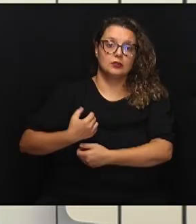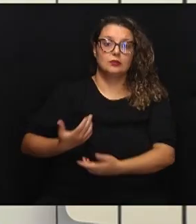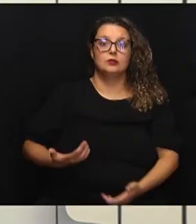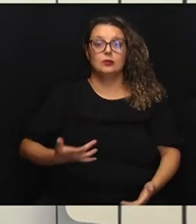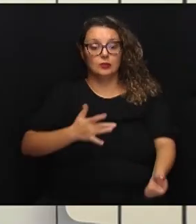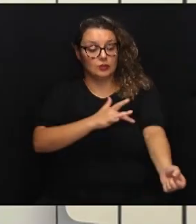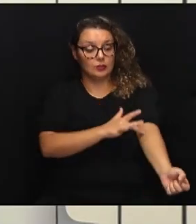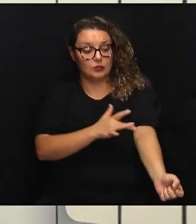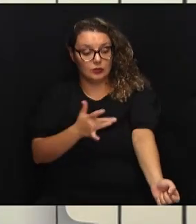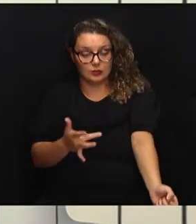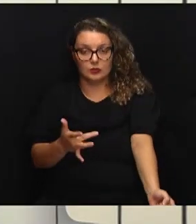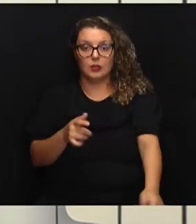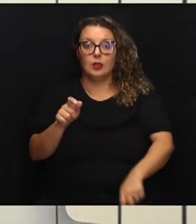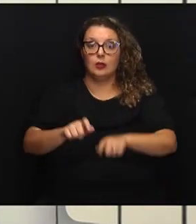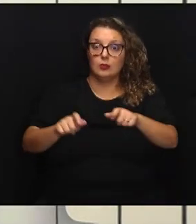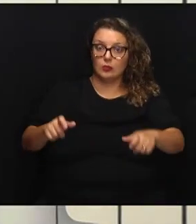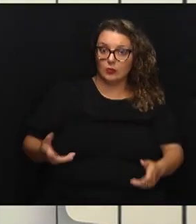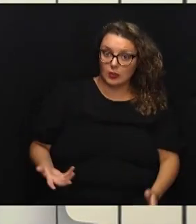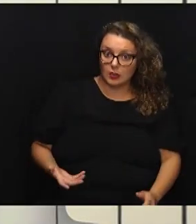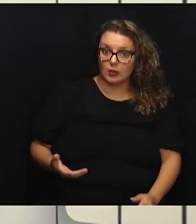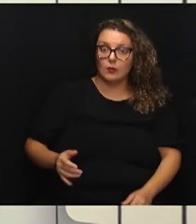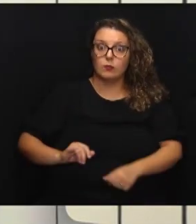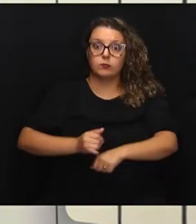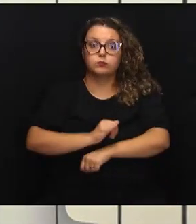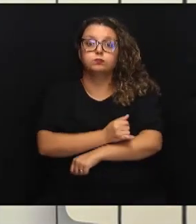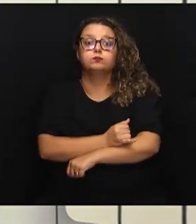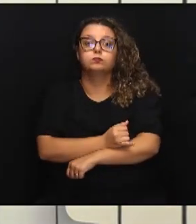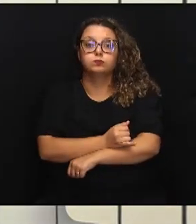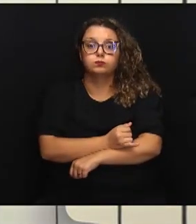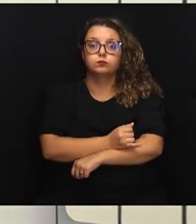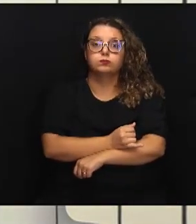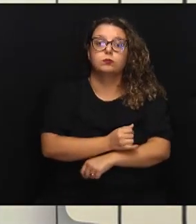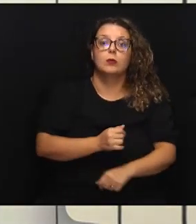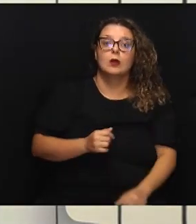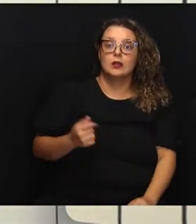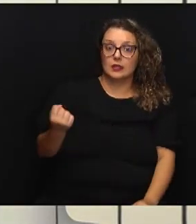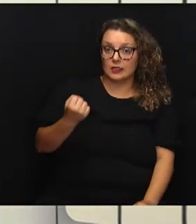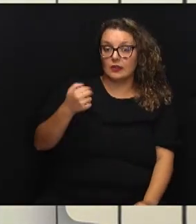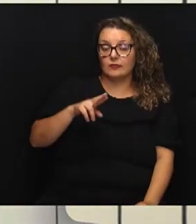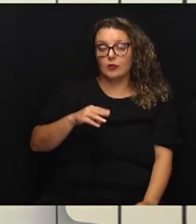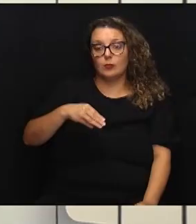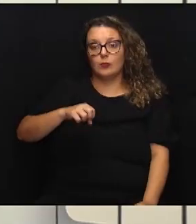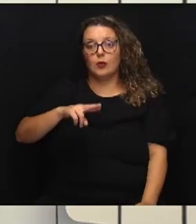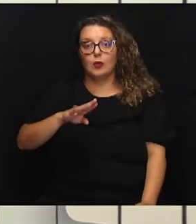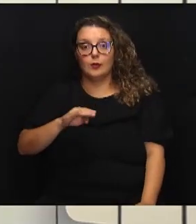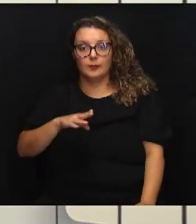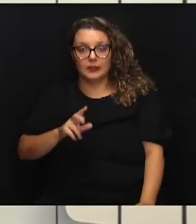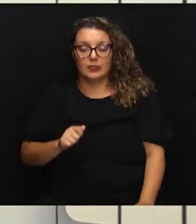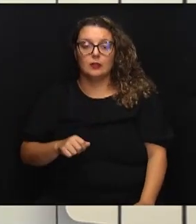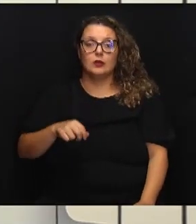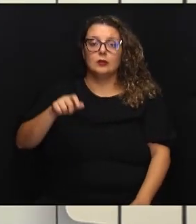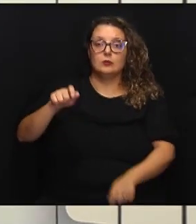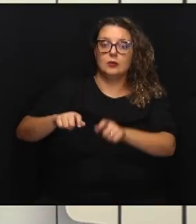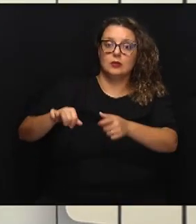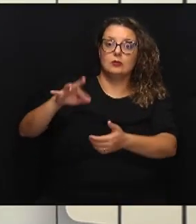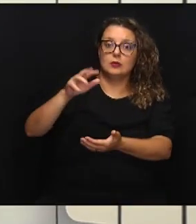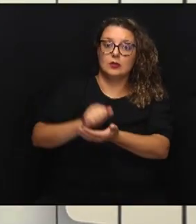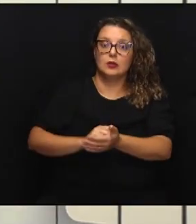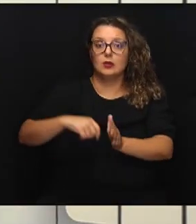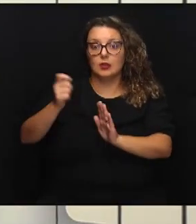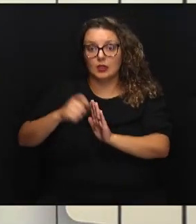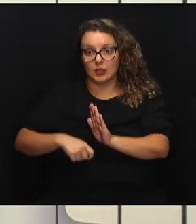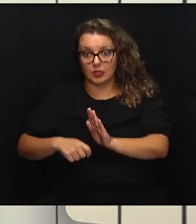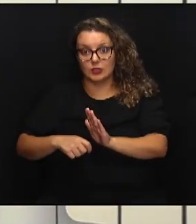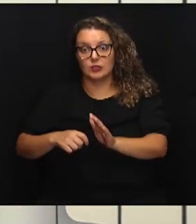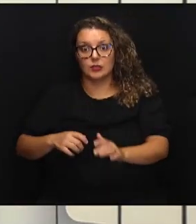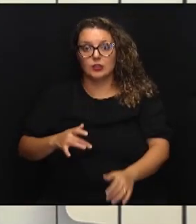de sangue, pessoas com obesidade grave ou mórbida e pessoas inscritas no Registro Brasileiro de Doadores